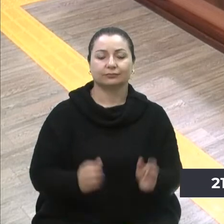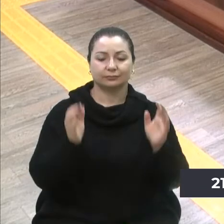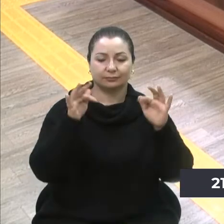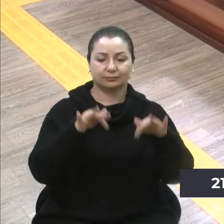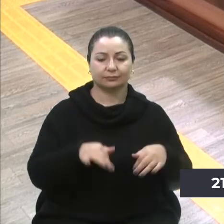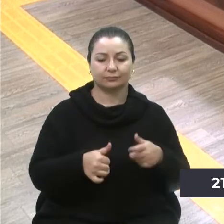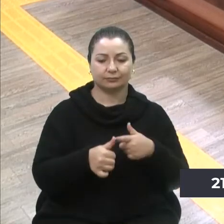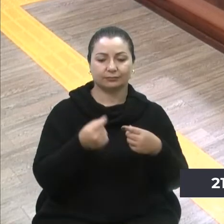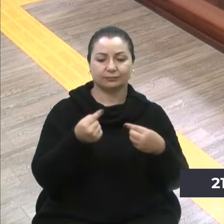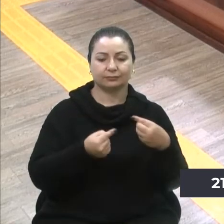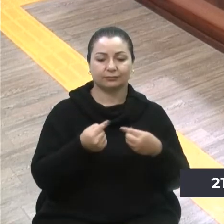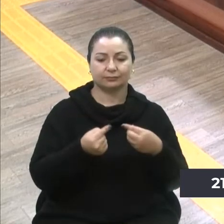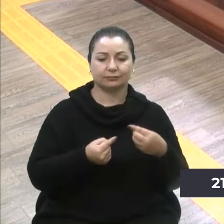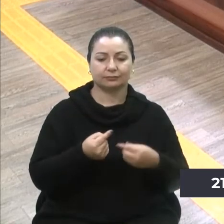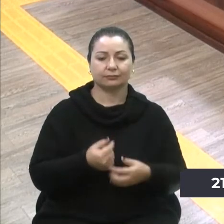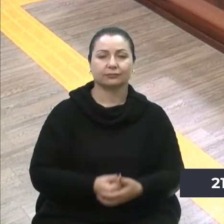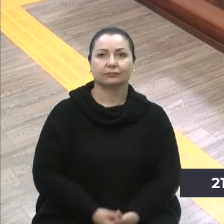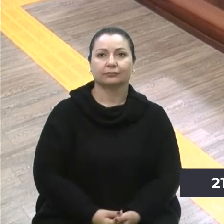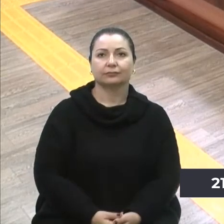encerrada a primeira discussão.